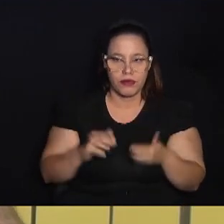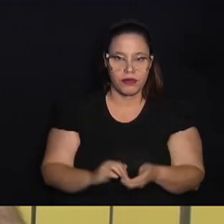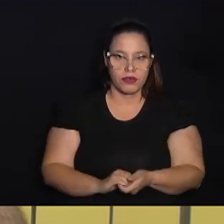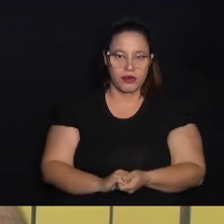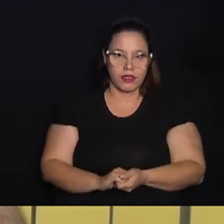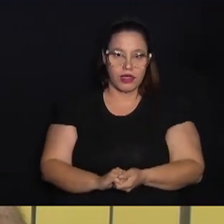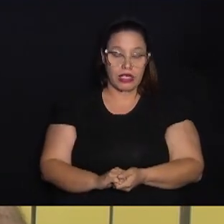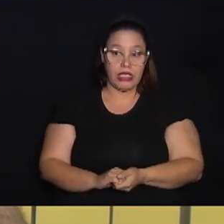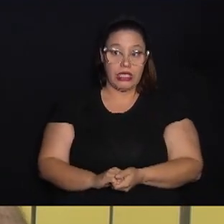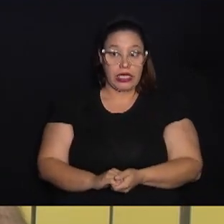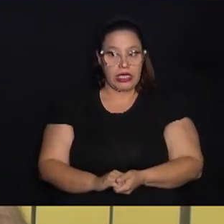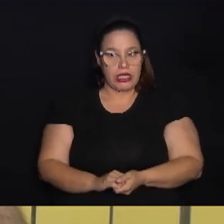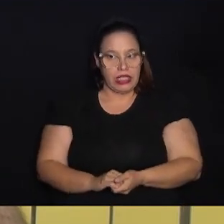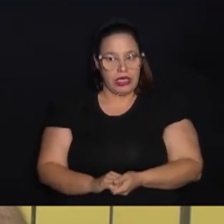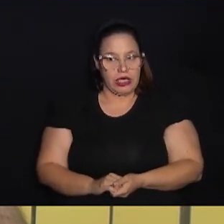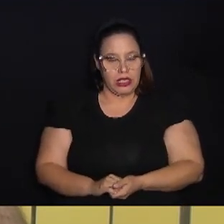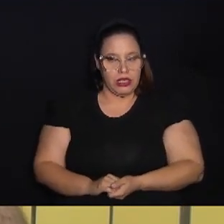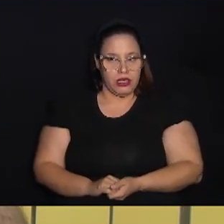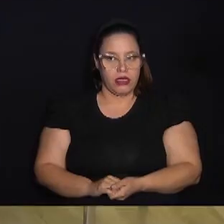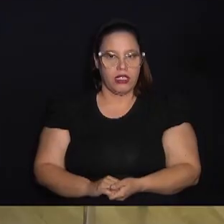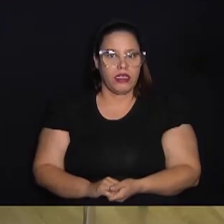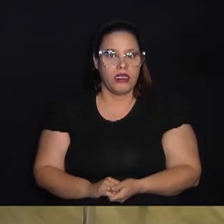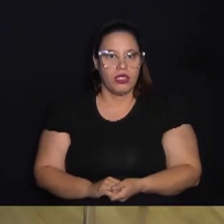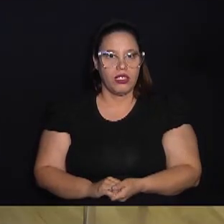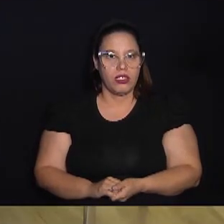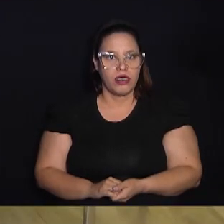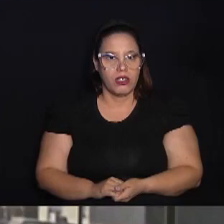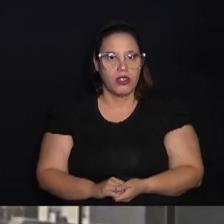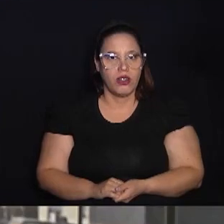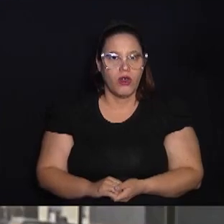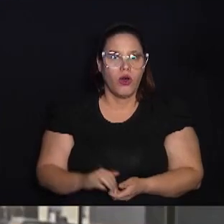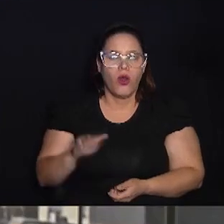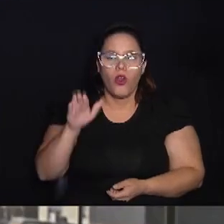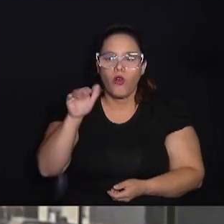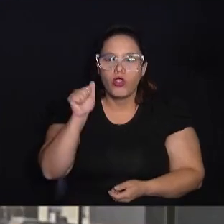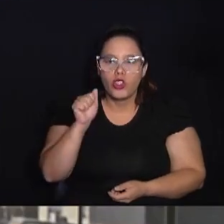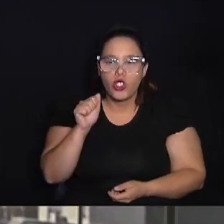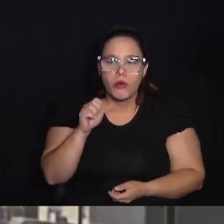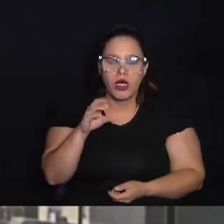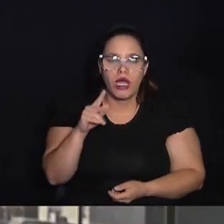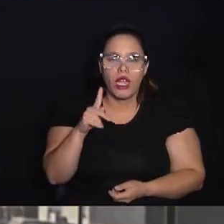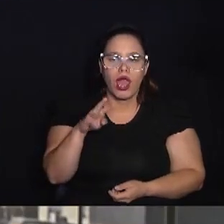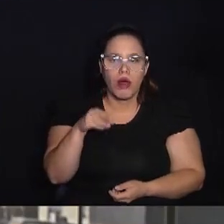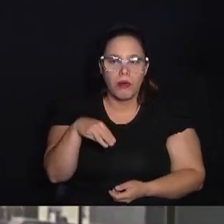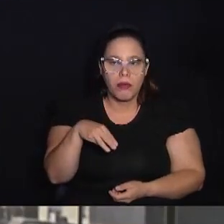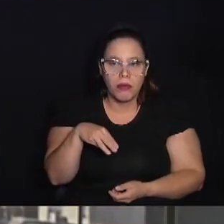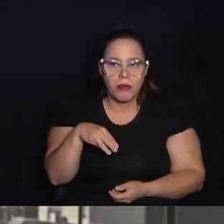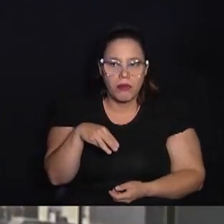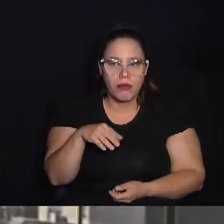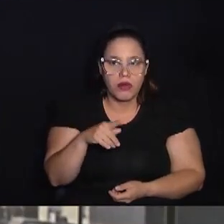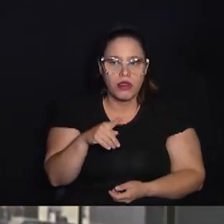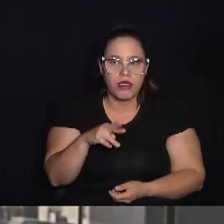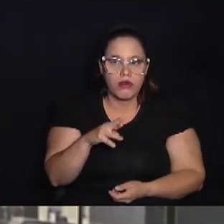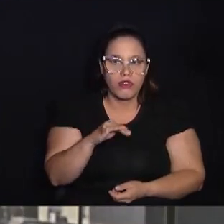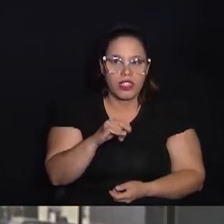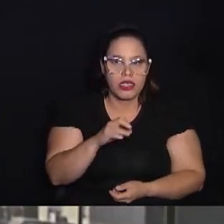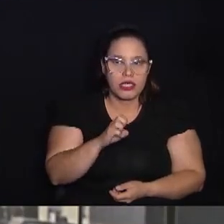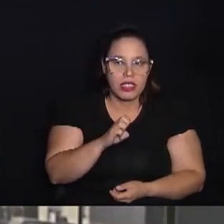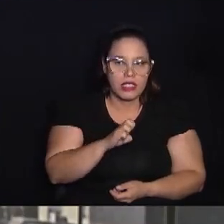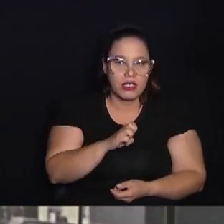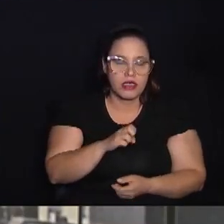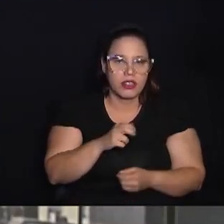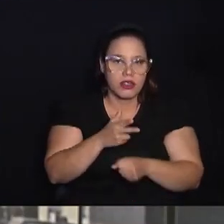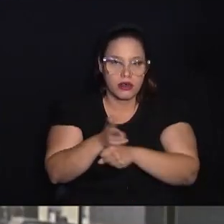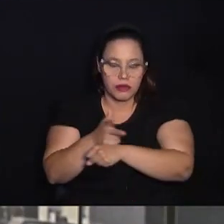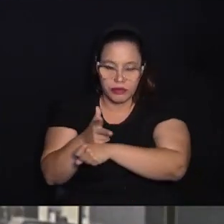Assombradas é e para pegar o gant eu vou chamar agora um vídeo do Camp storia sobre a Travessa São Vicente de Paulo